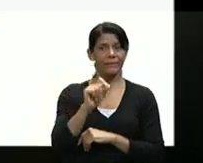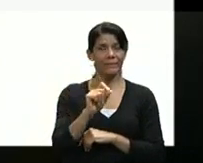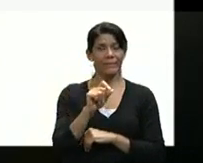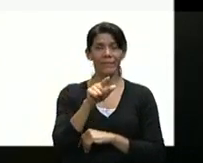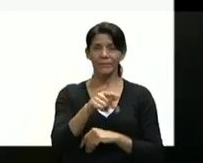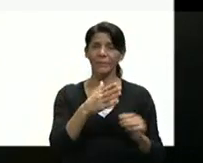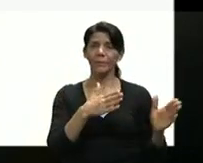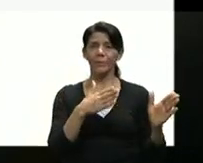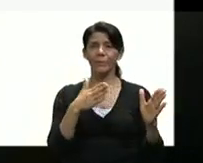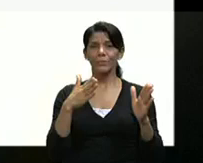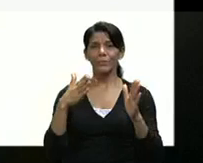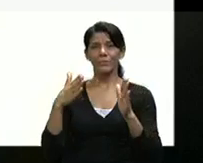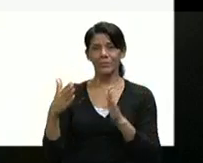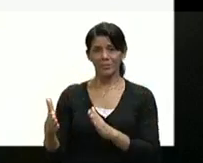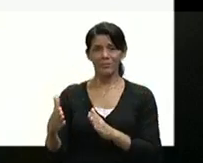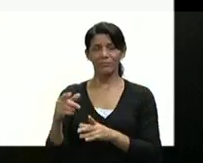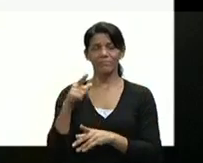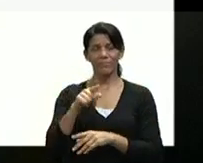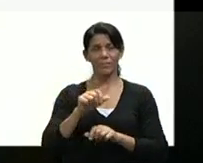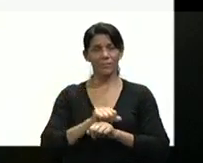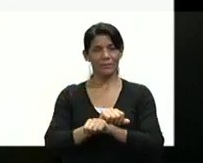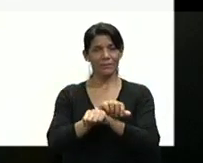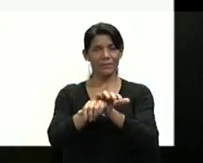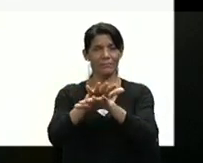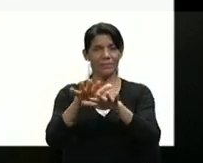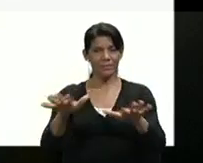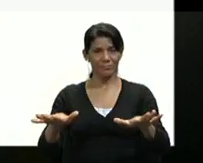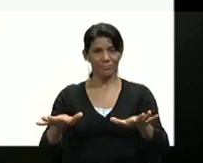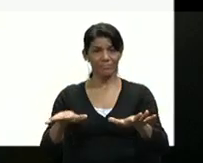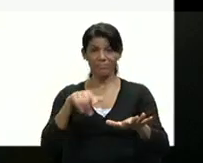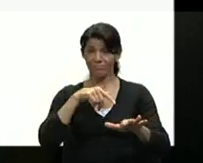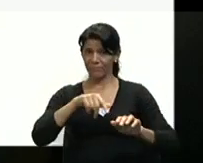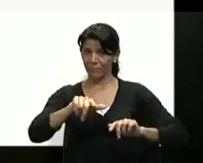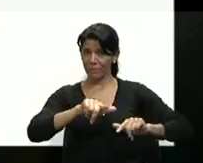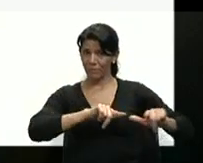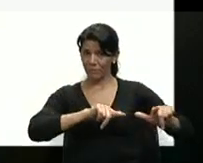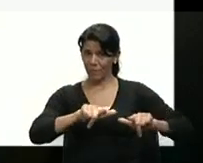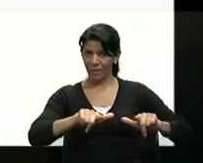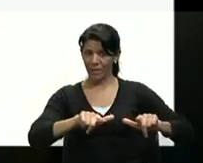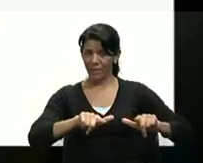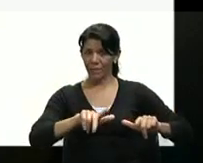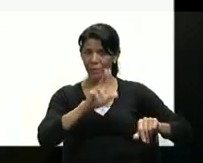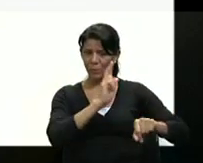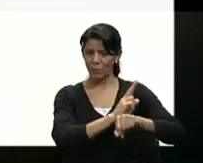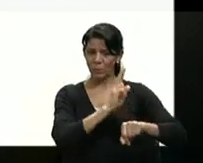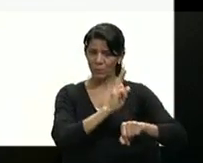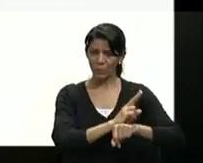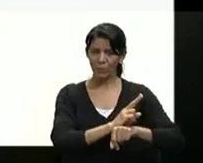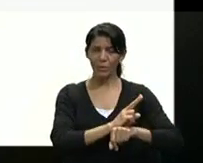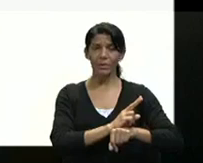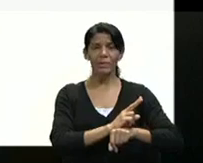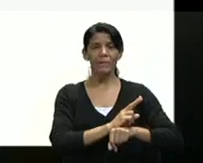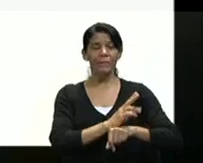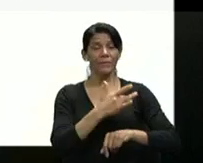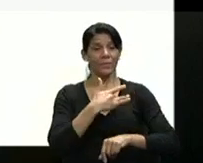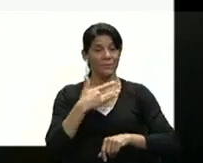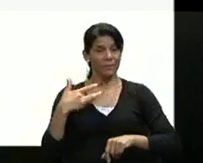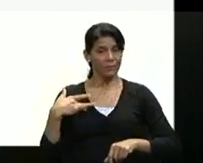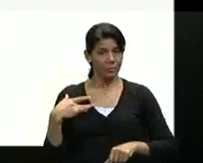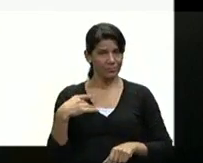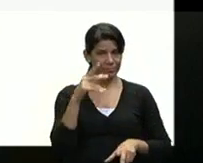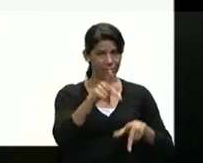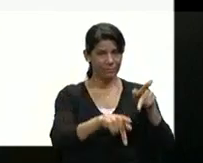esse é um processo de expansão, que os serviços que trabalhem com saúde